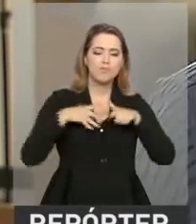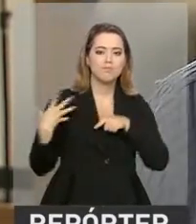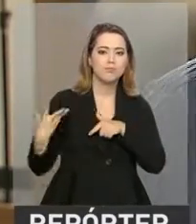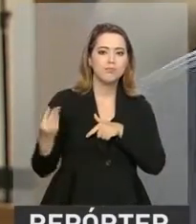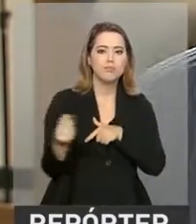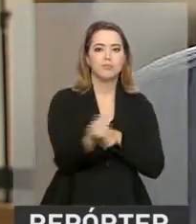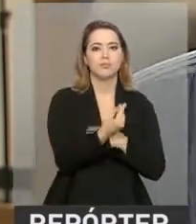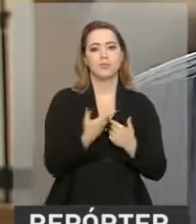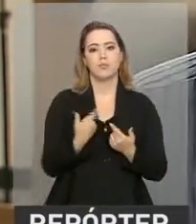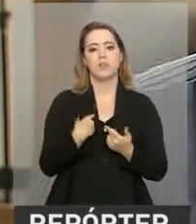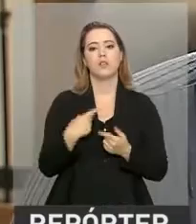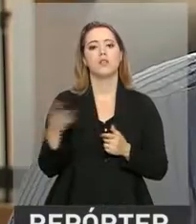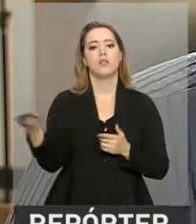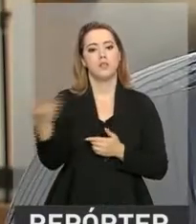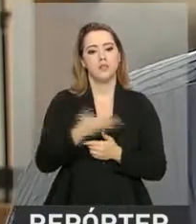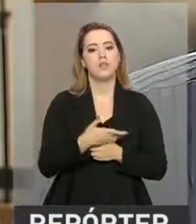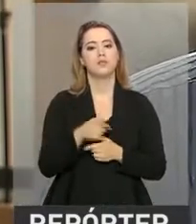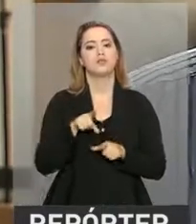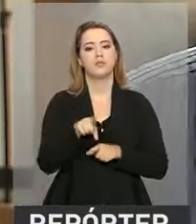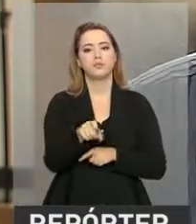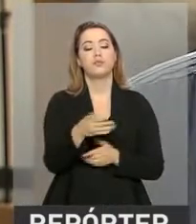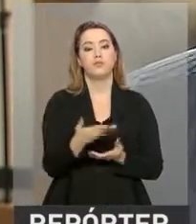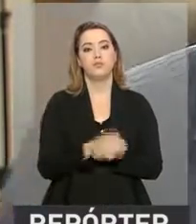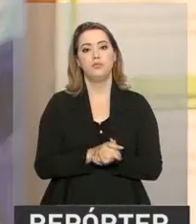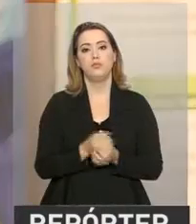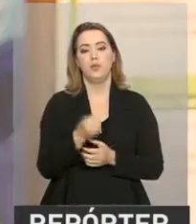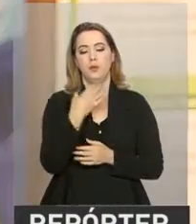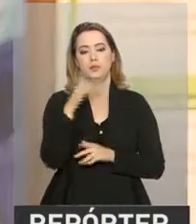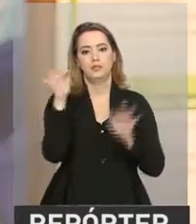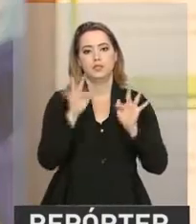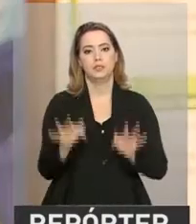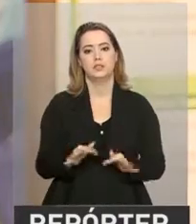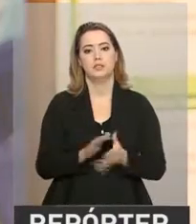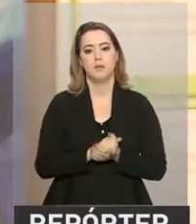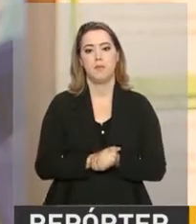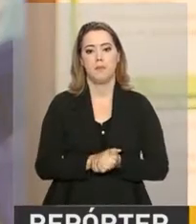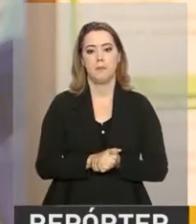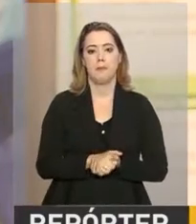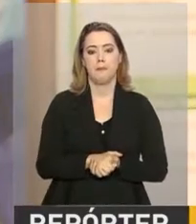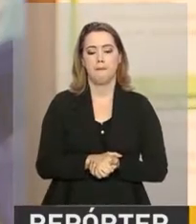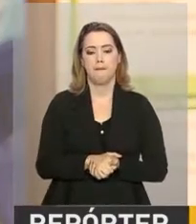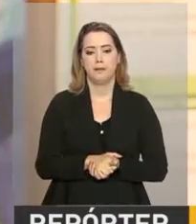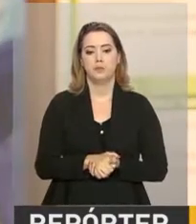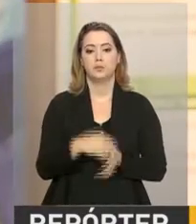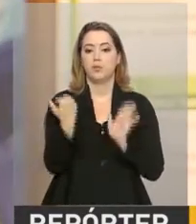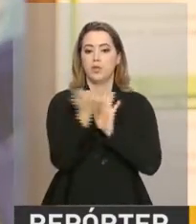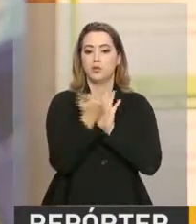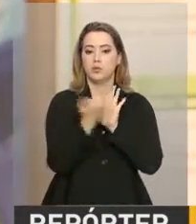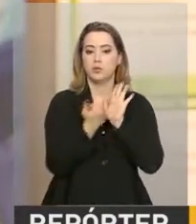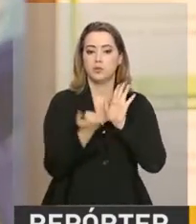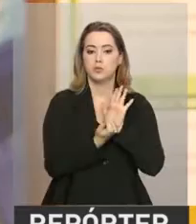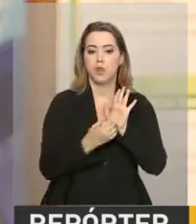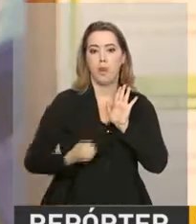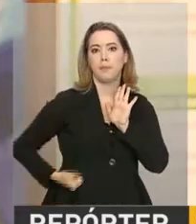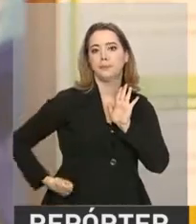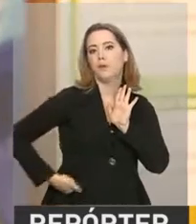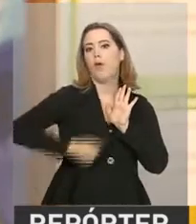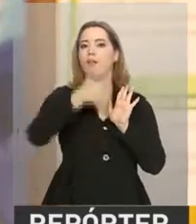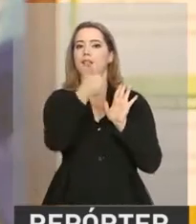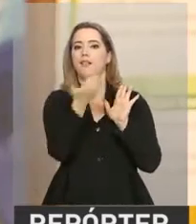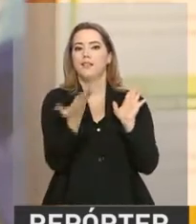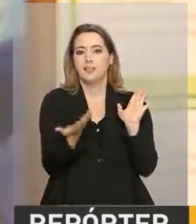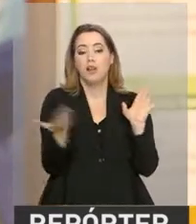então a recompensa vem quando você trabalha muito, não? Então, muito feliz. Segundo a Embrapa, como a qualidade dos projetos apresentados foi muito